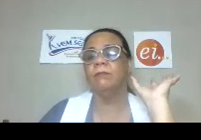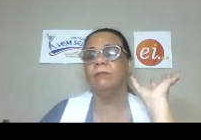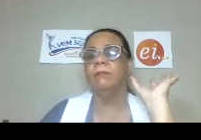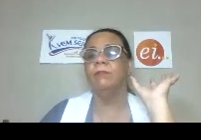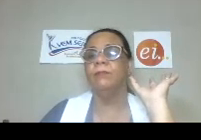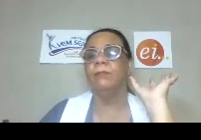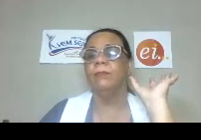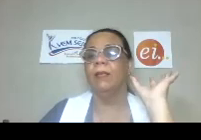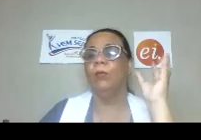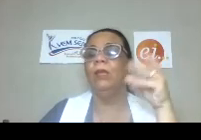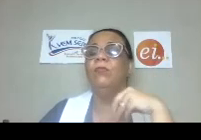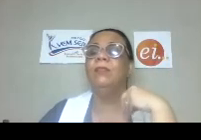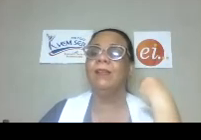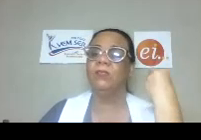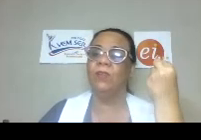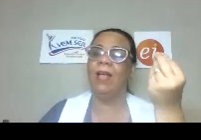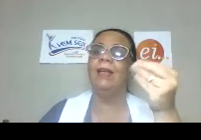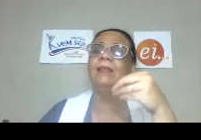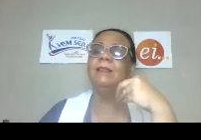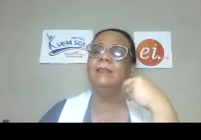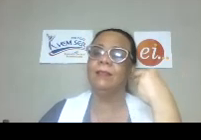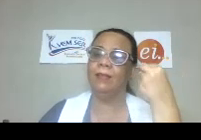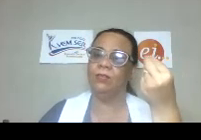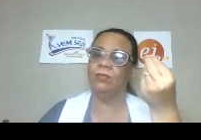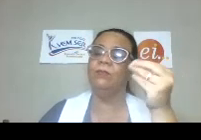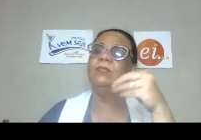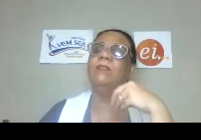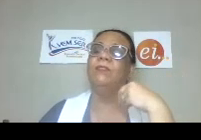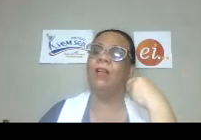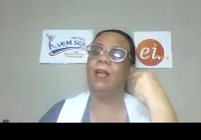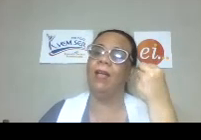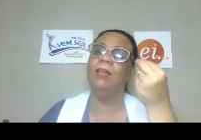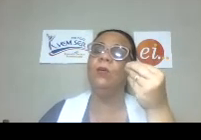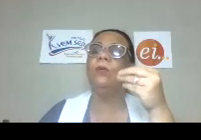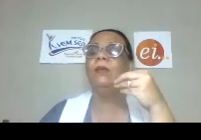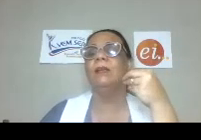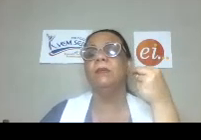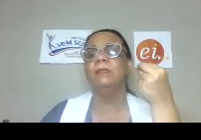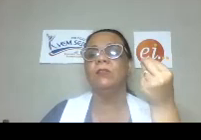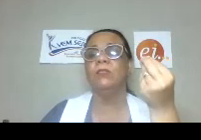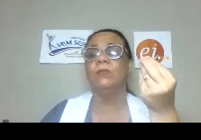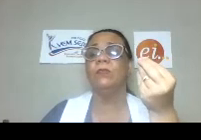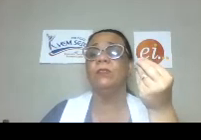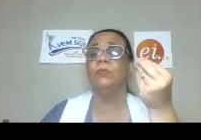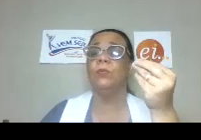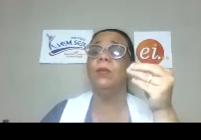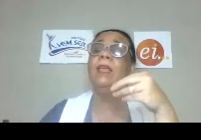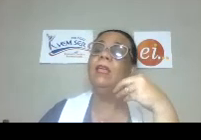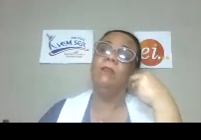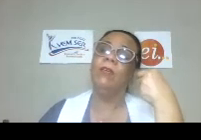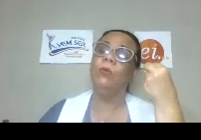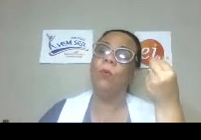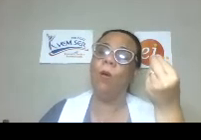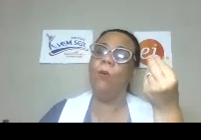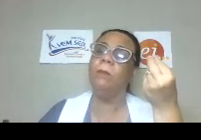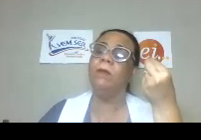adições. O livro traz várias estratégias e você vai colocando a cabecinha sua